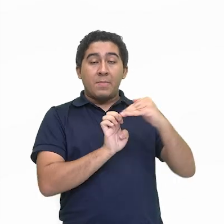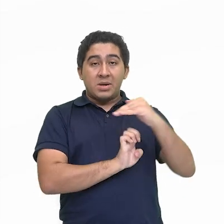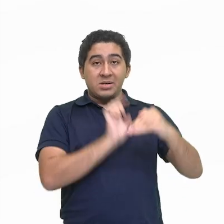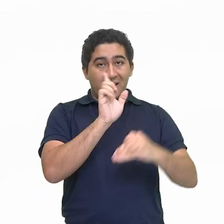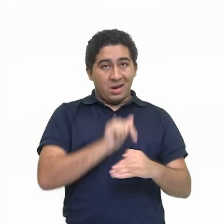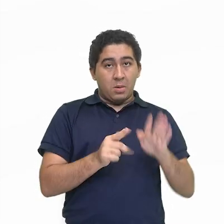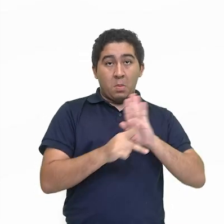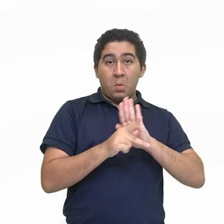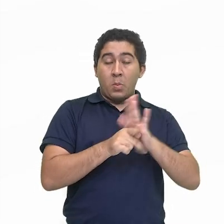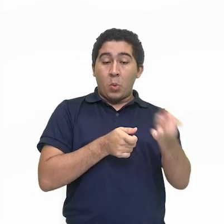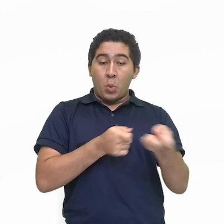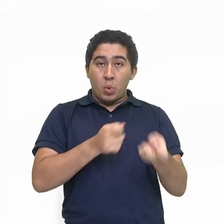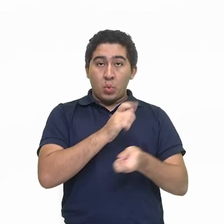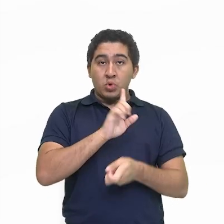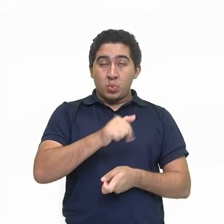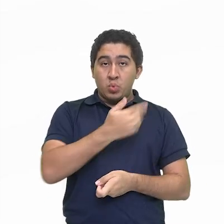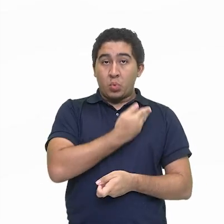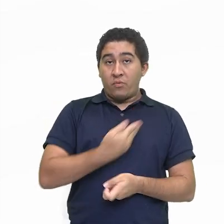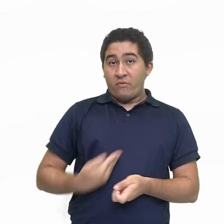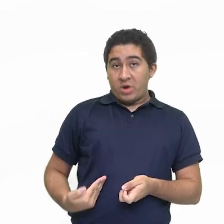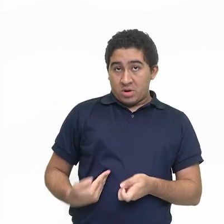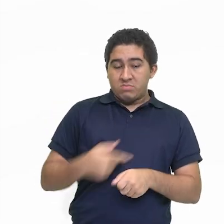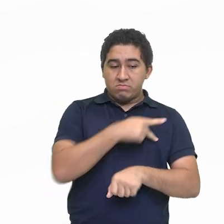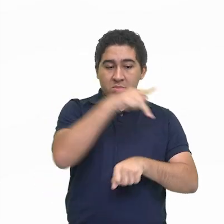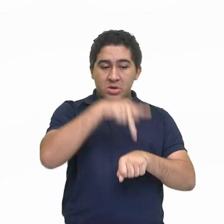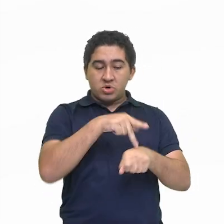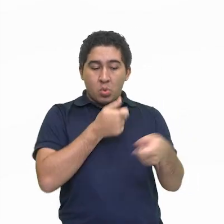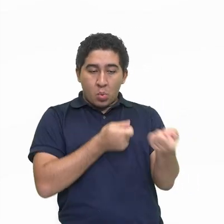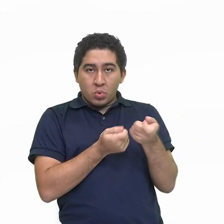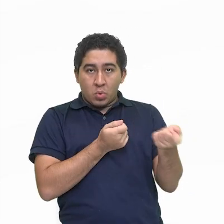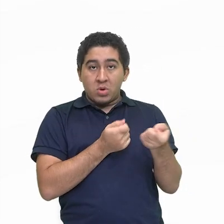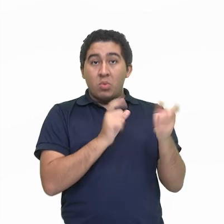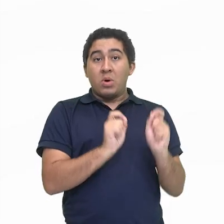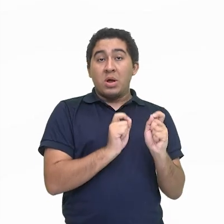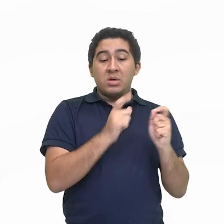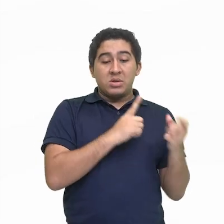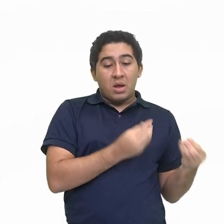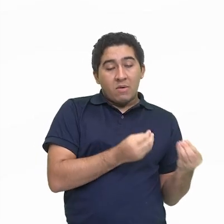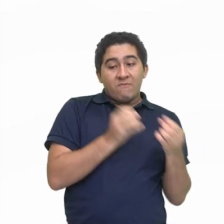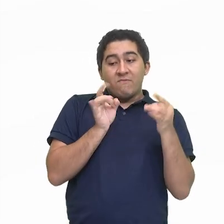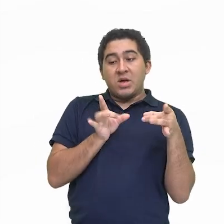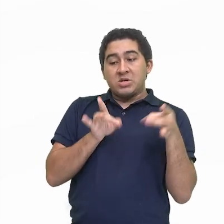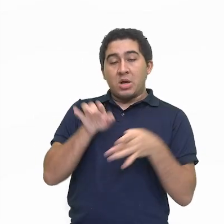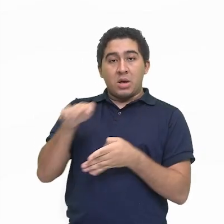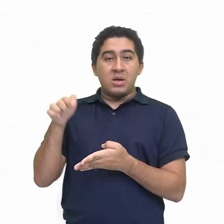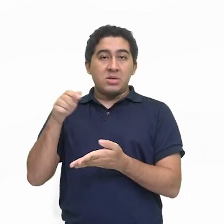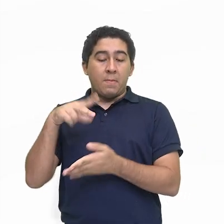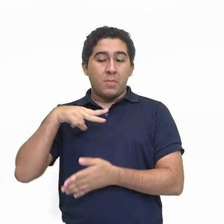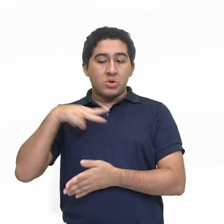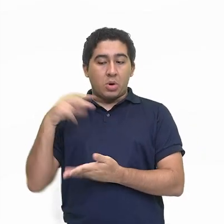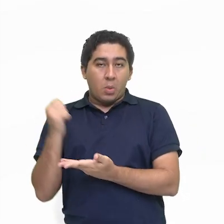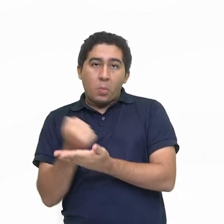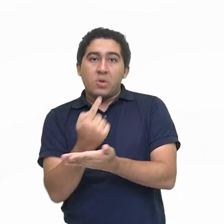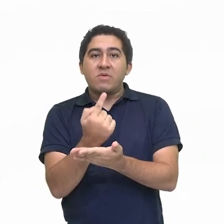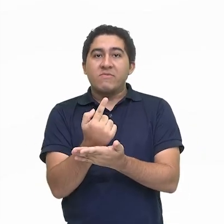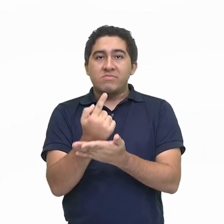pertencentes ao Estado, Estado-nação, país, para o setor privado. Essa medida visava reduzir o papel